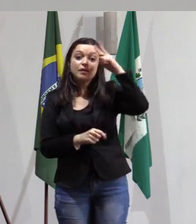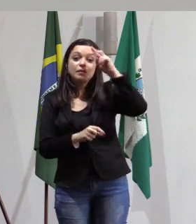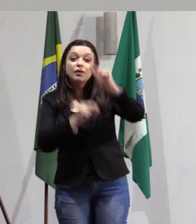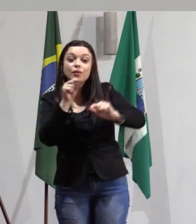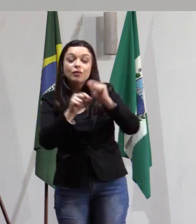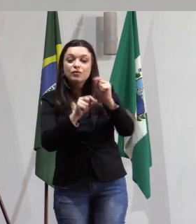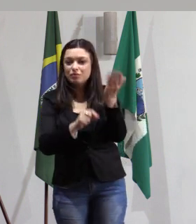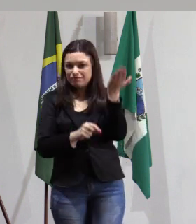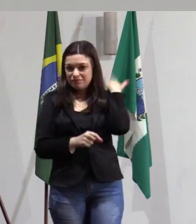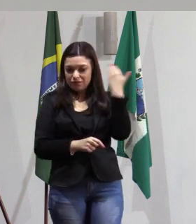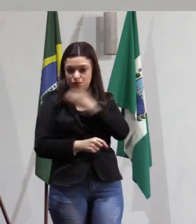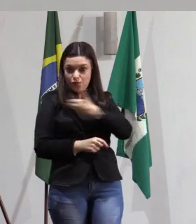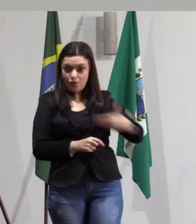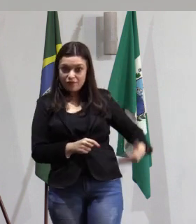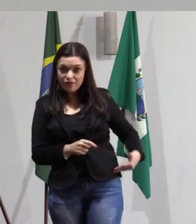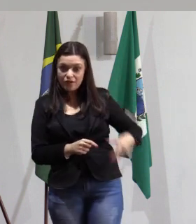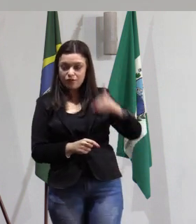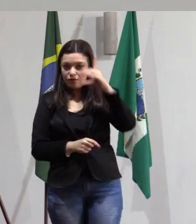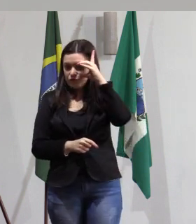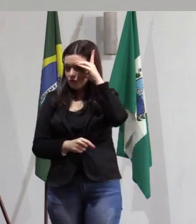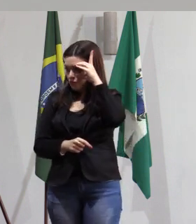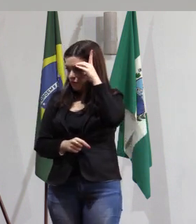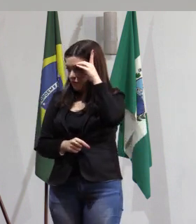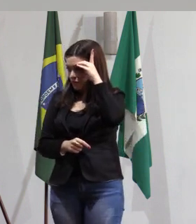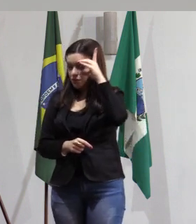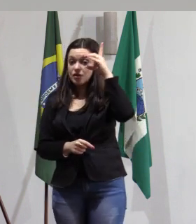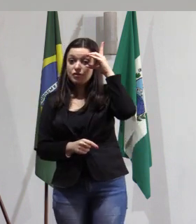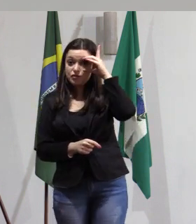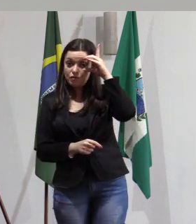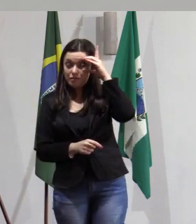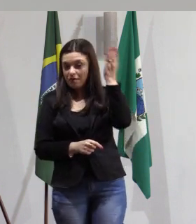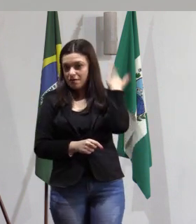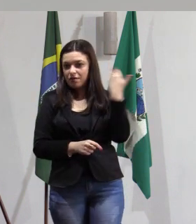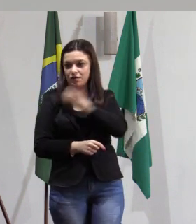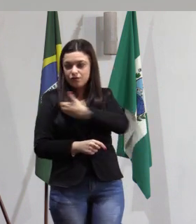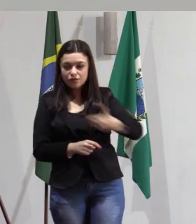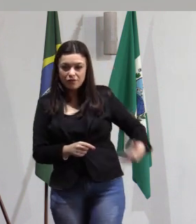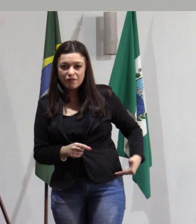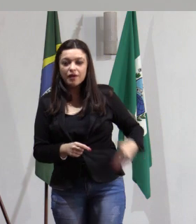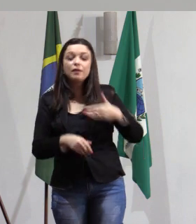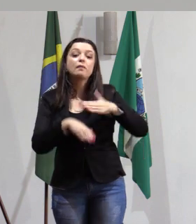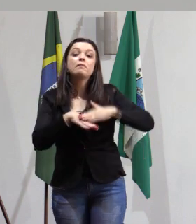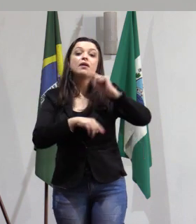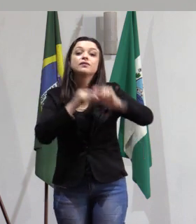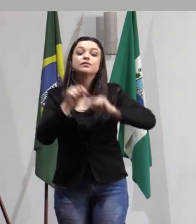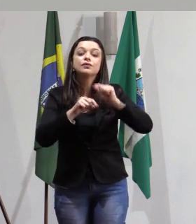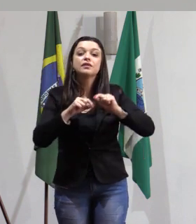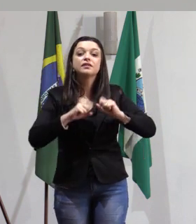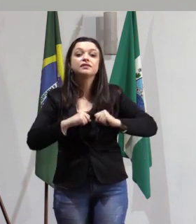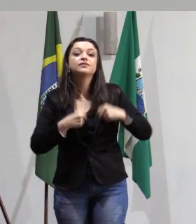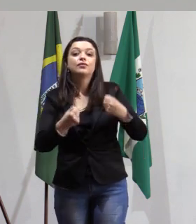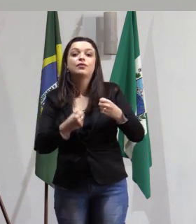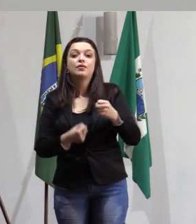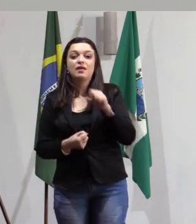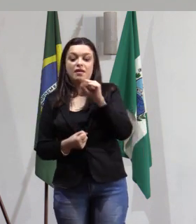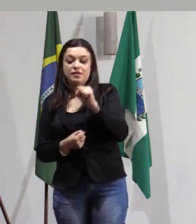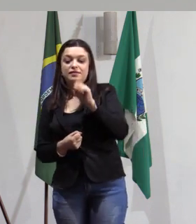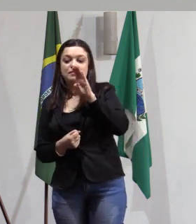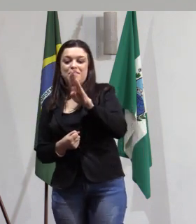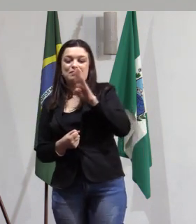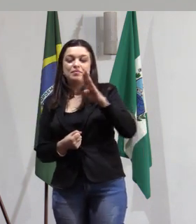governo Dilma, houve um grande esforço, SBPC